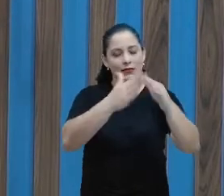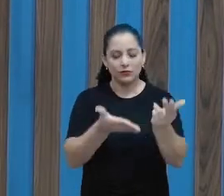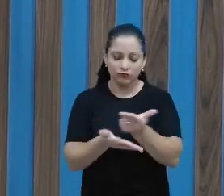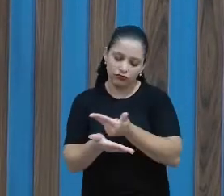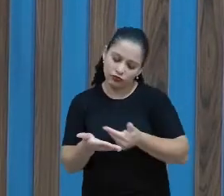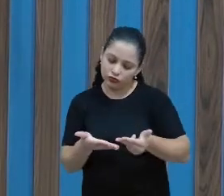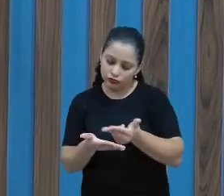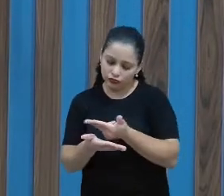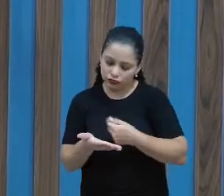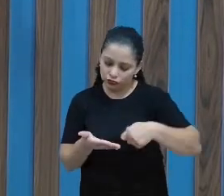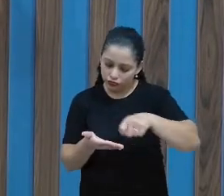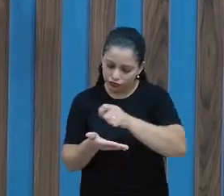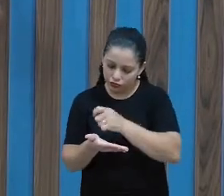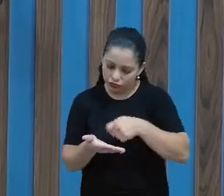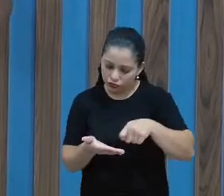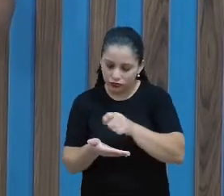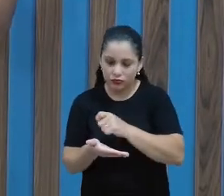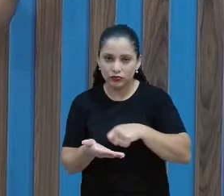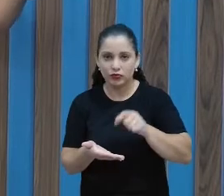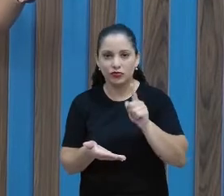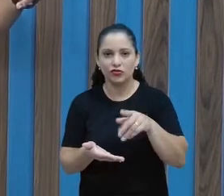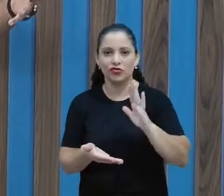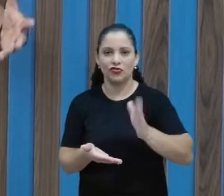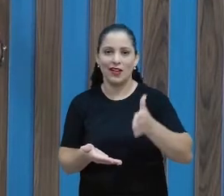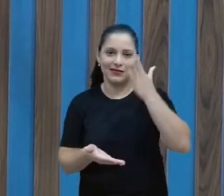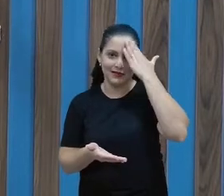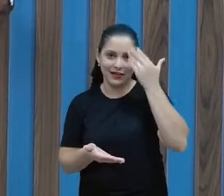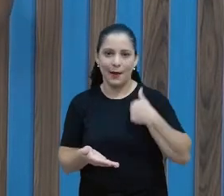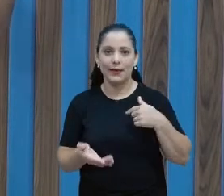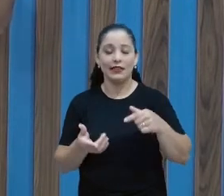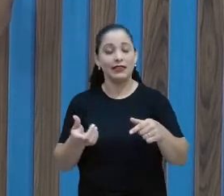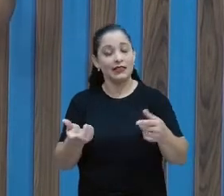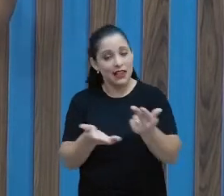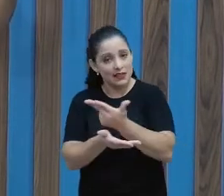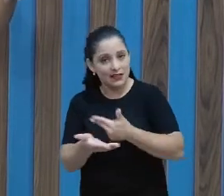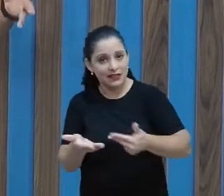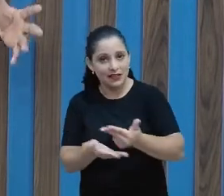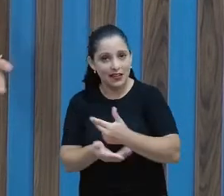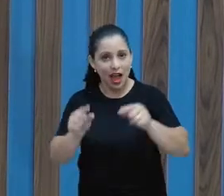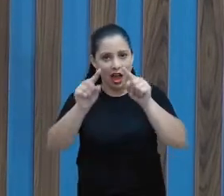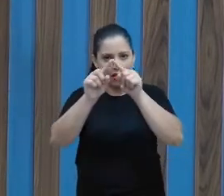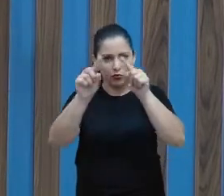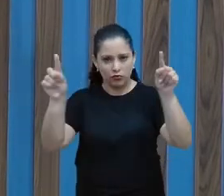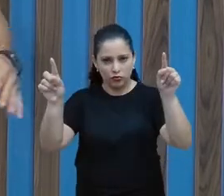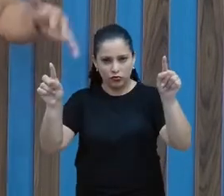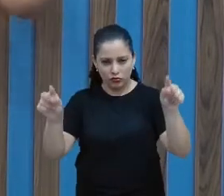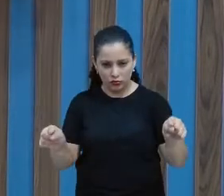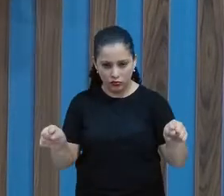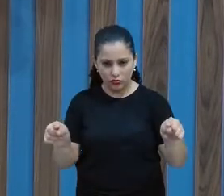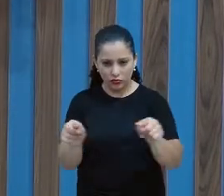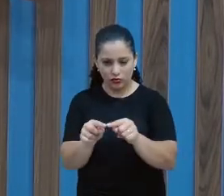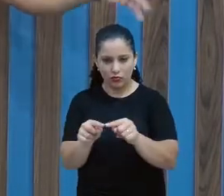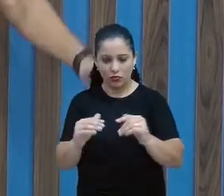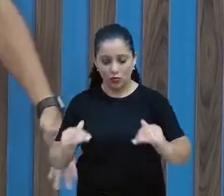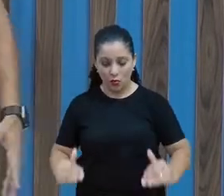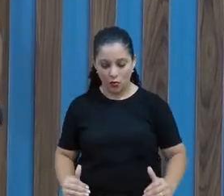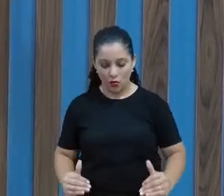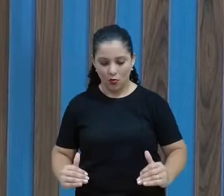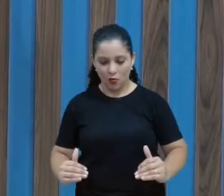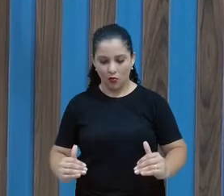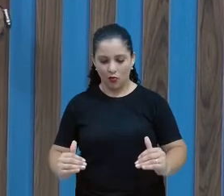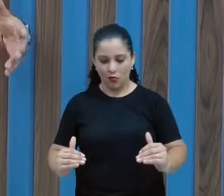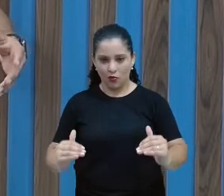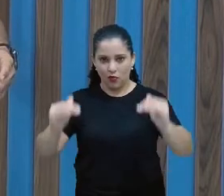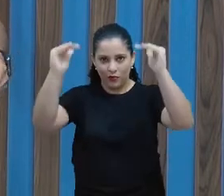têm a noção de que se eles fazem um retângulo Isso. e que esse retângulo aqui representa a parte de baixo até em cima, ele não